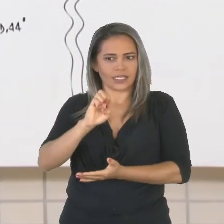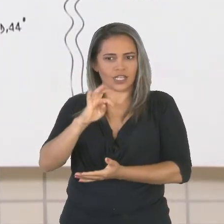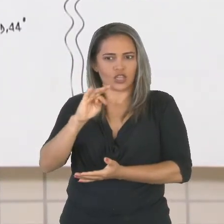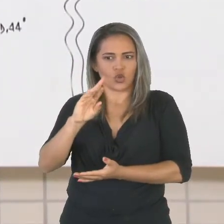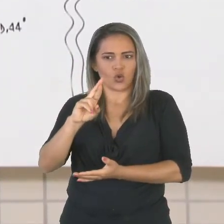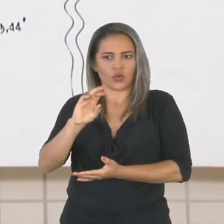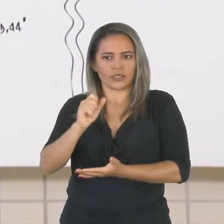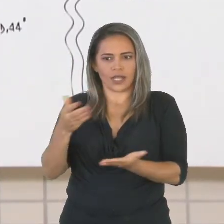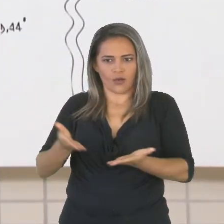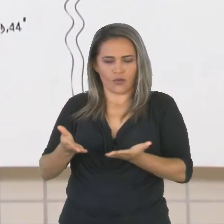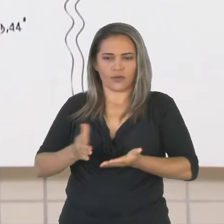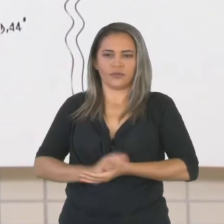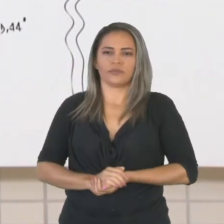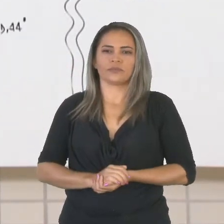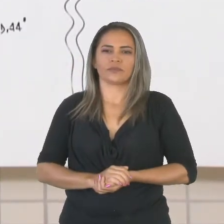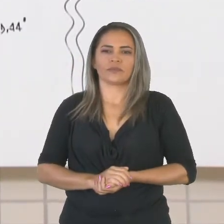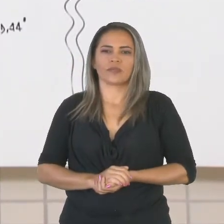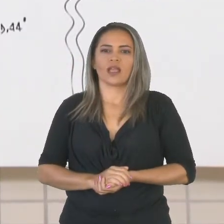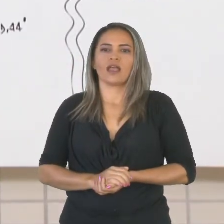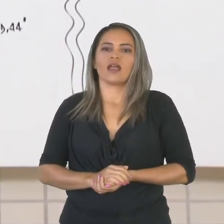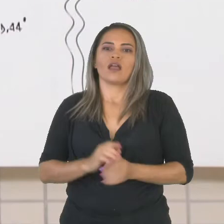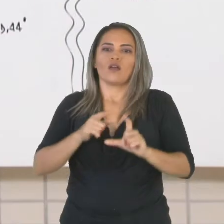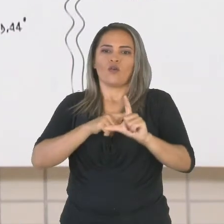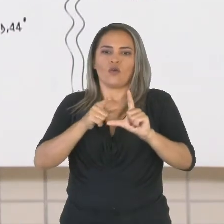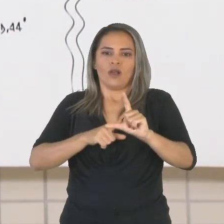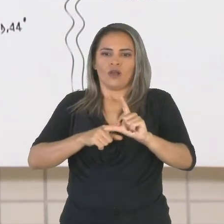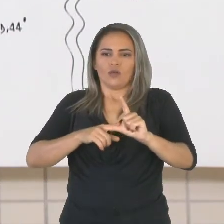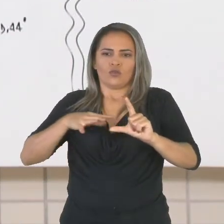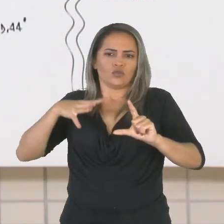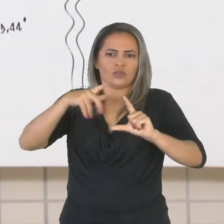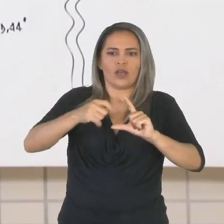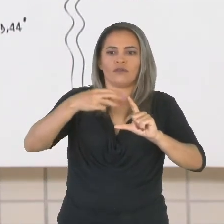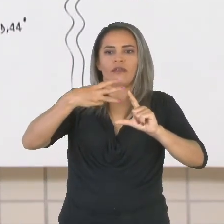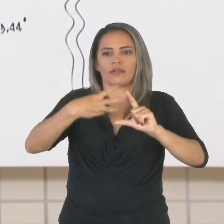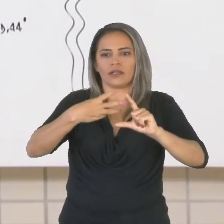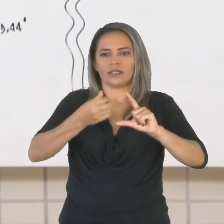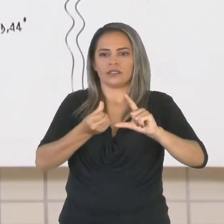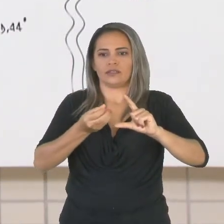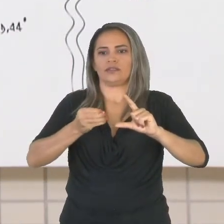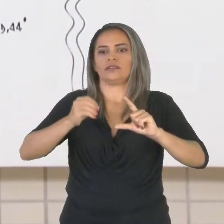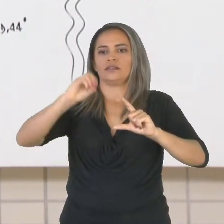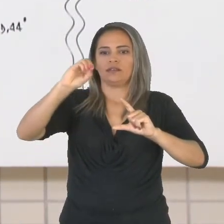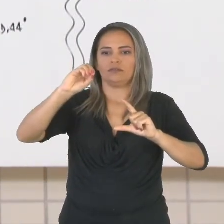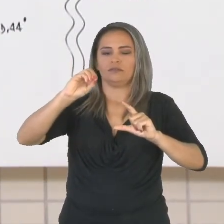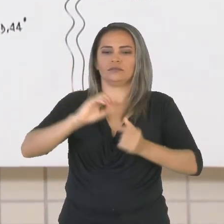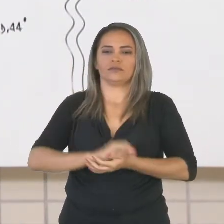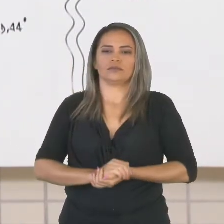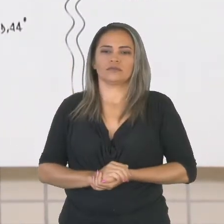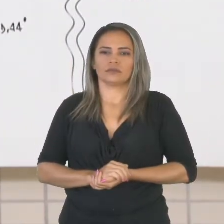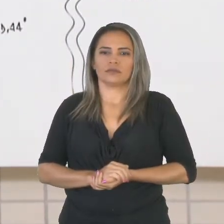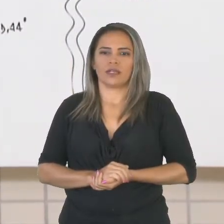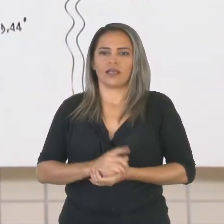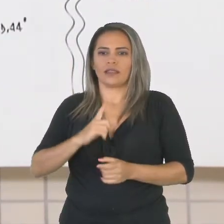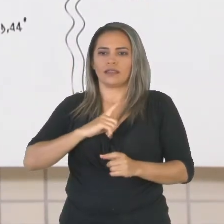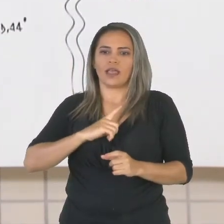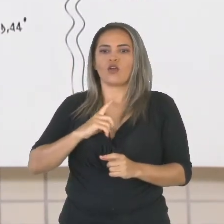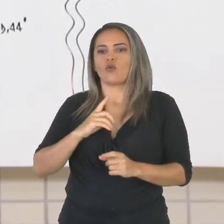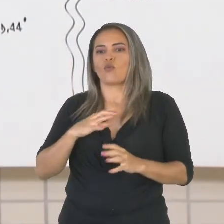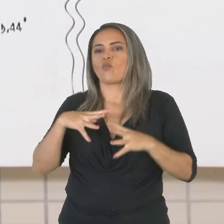ângulo total, que são 360 graus, está para o total de pessoas